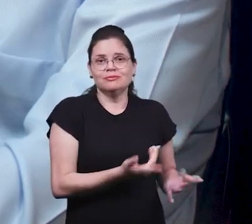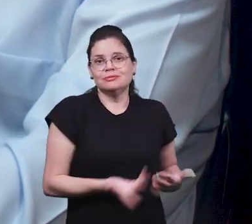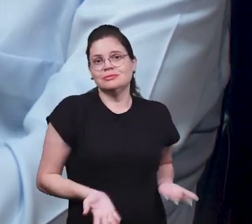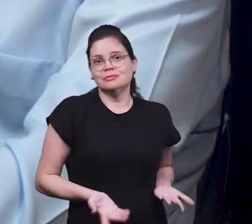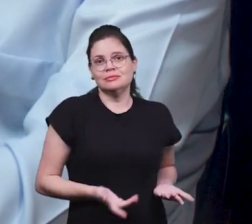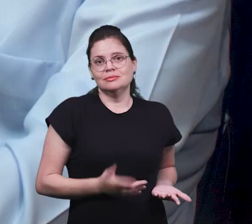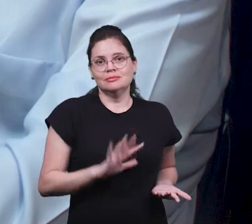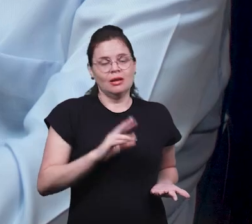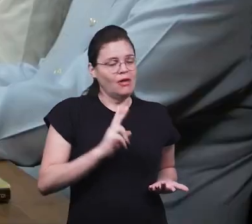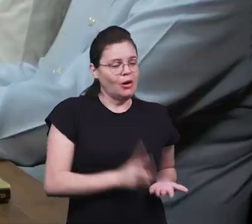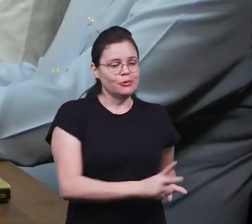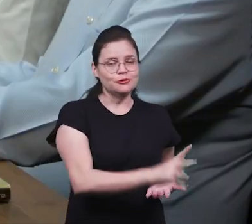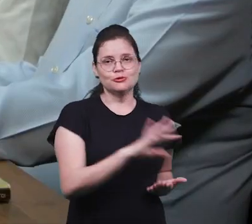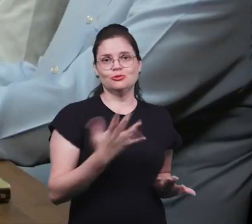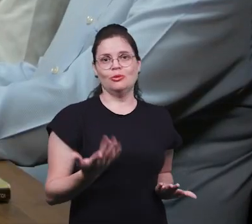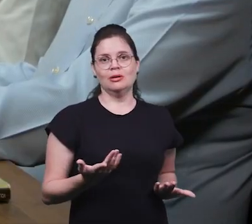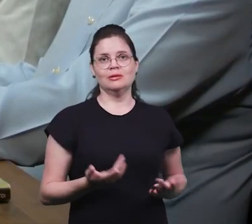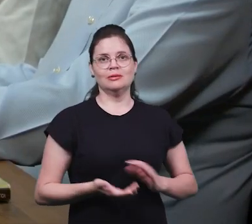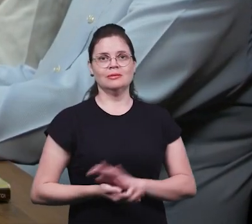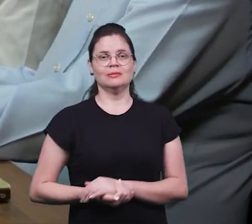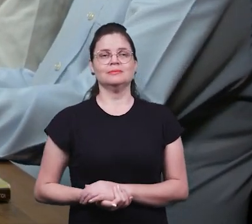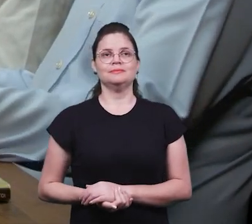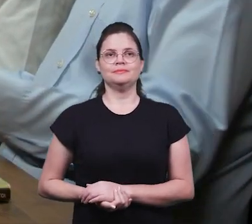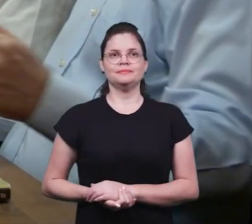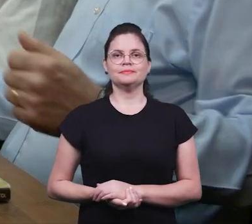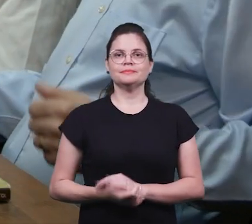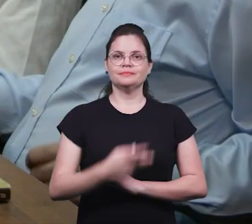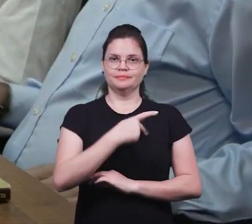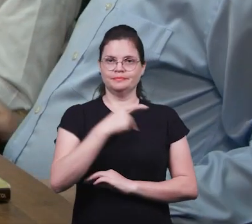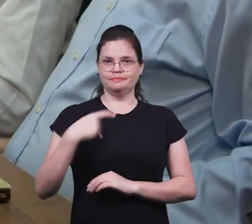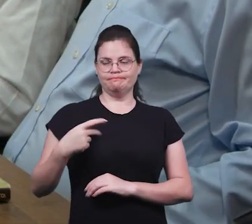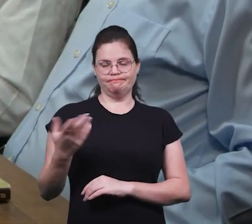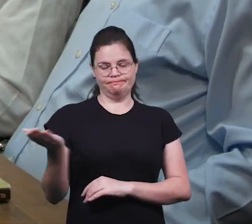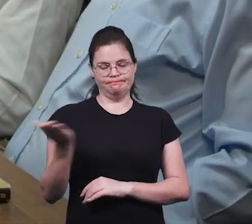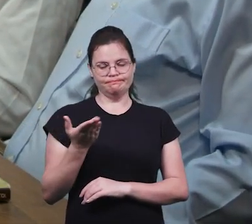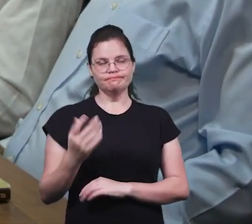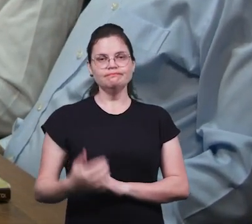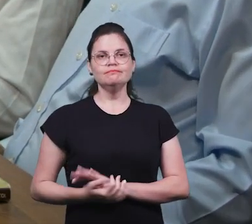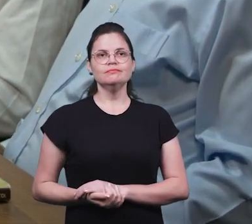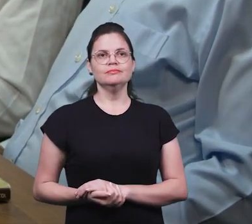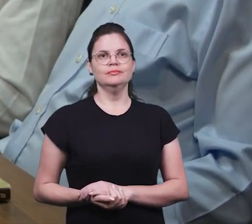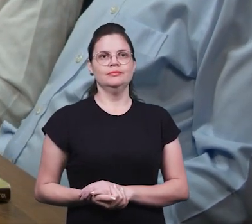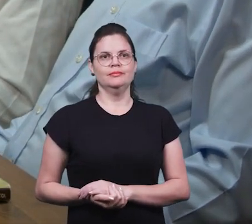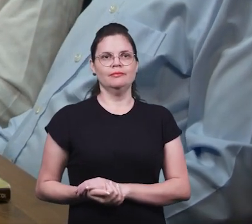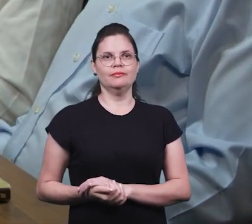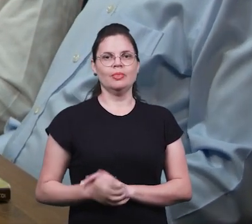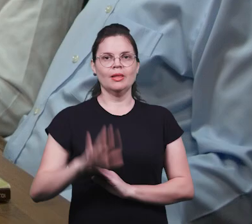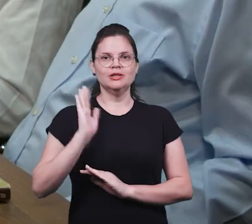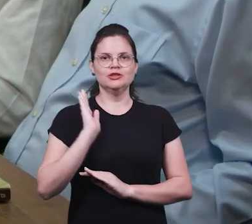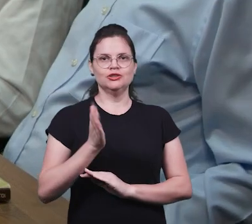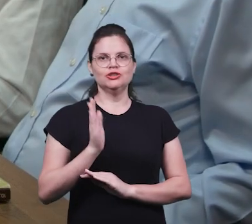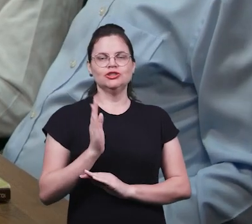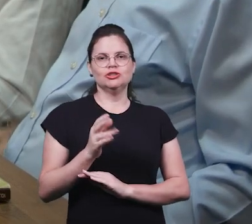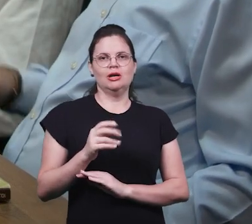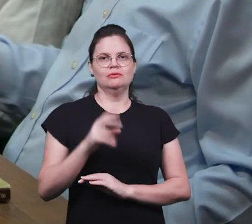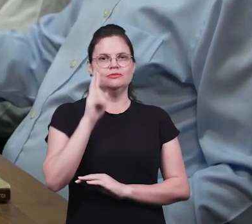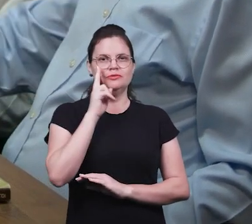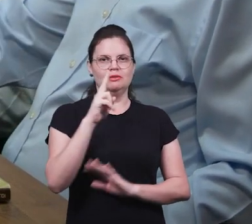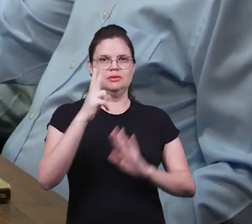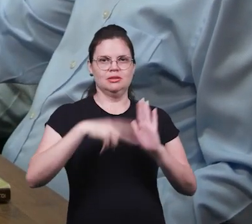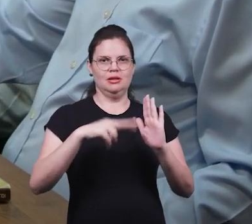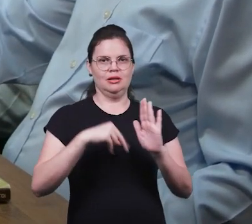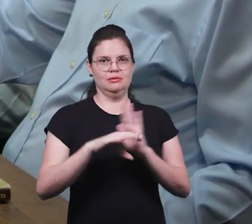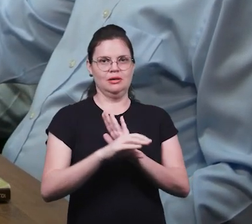continua acontecendo. Muito bom. Agora, pastor Fernando e pastor Diniz, nós percorremos aqui hoje do capítulo